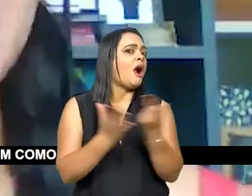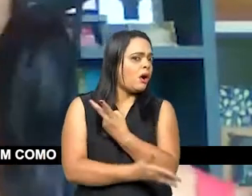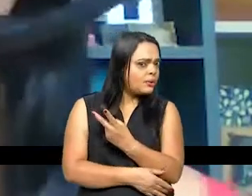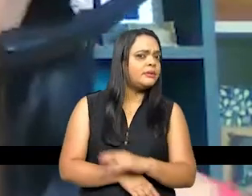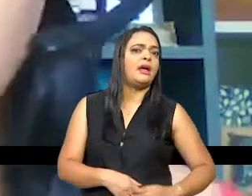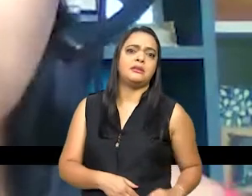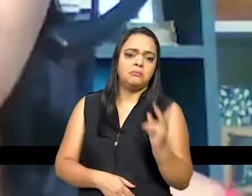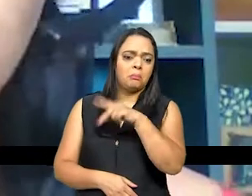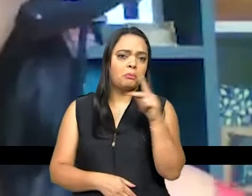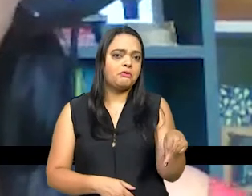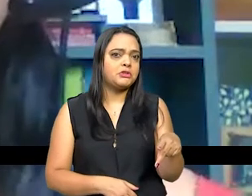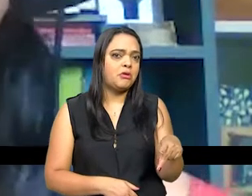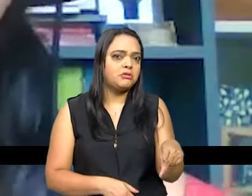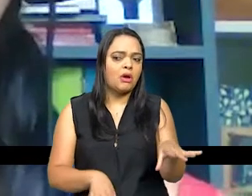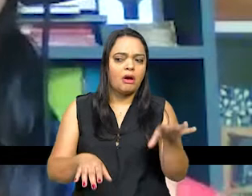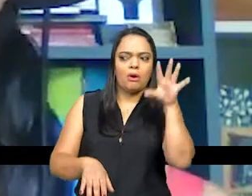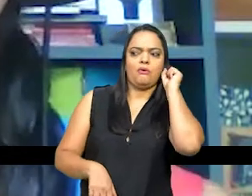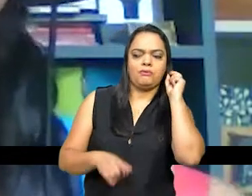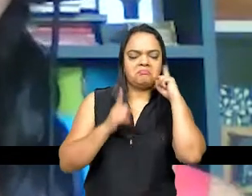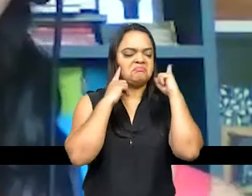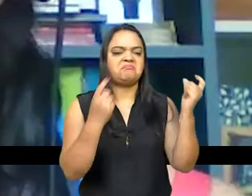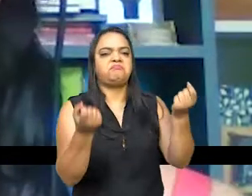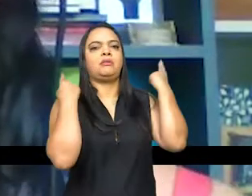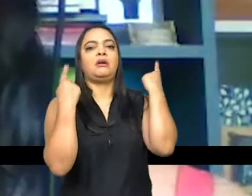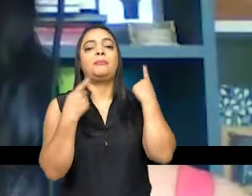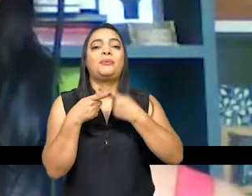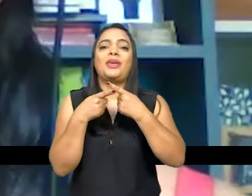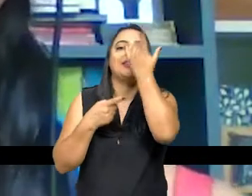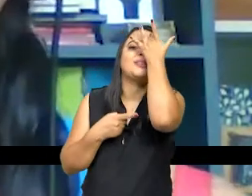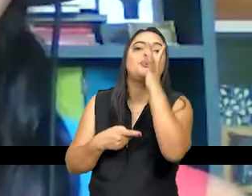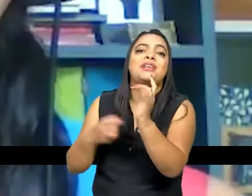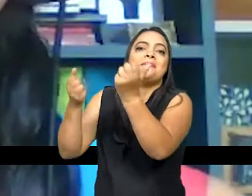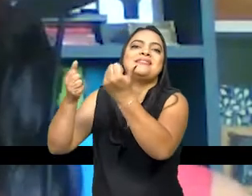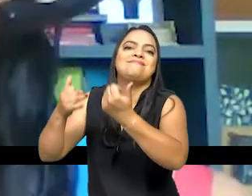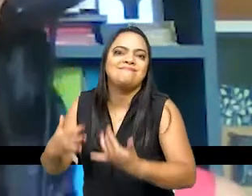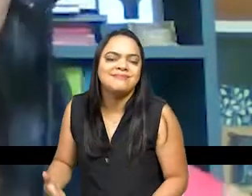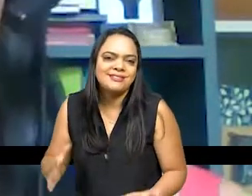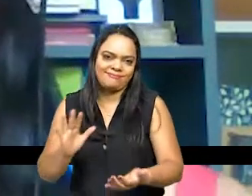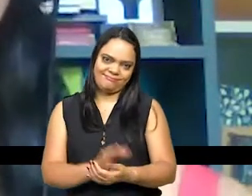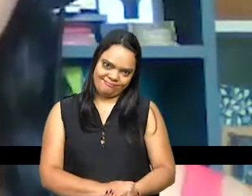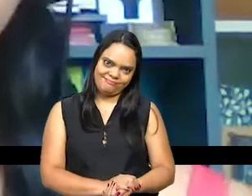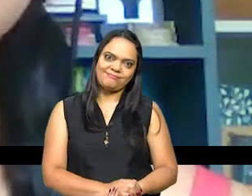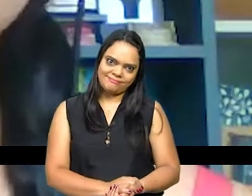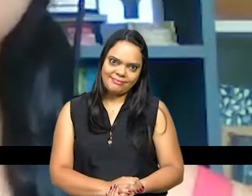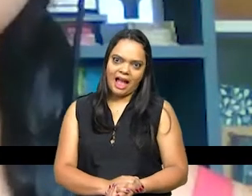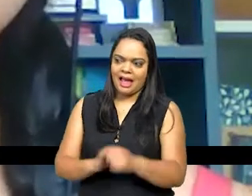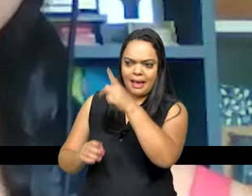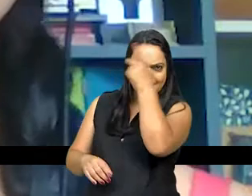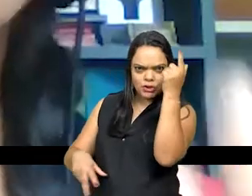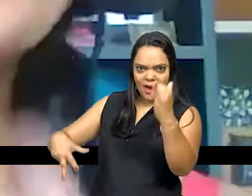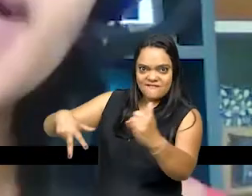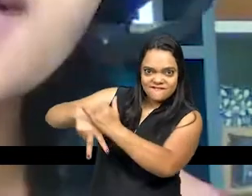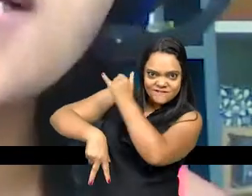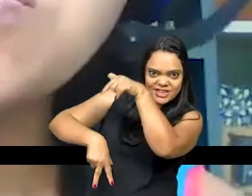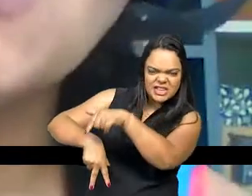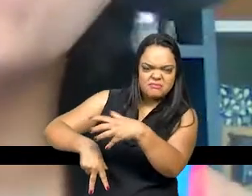não sabem como manejar, né? E, normalmente, acaba tendo um retorno para a vítima da situação de racismo, de que